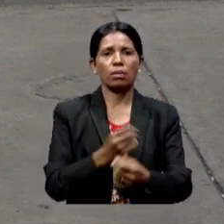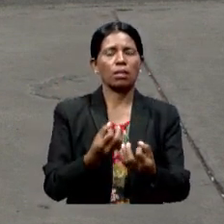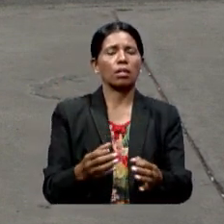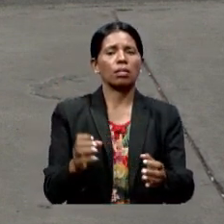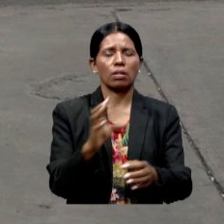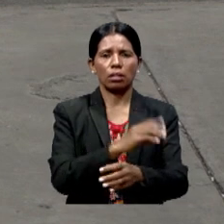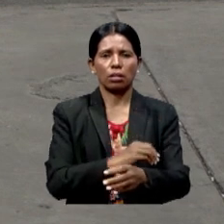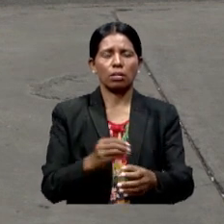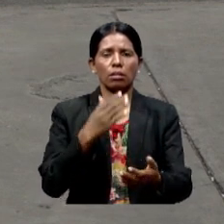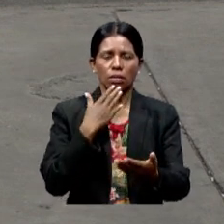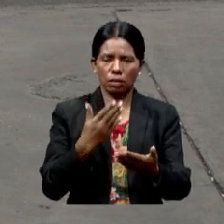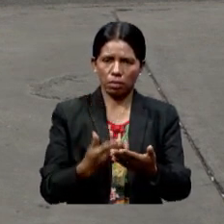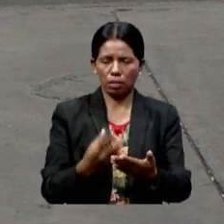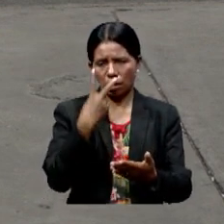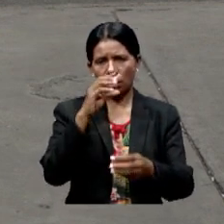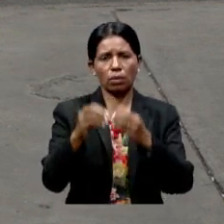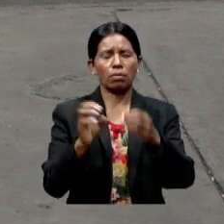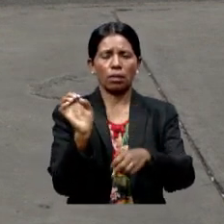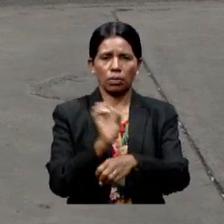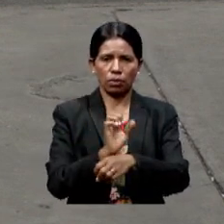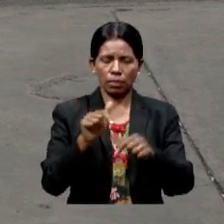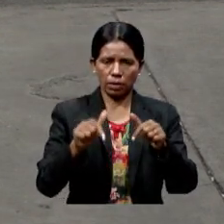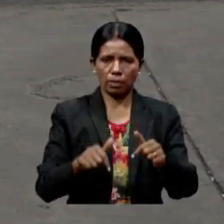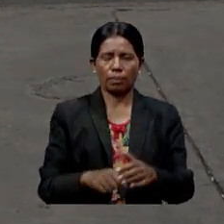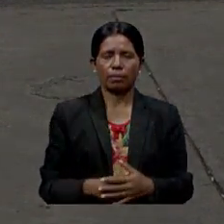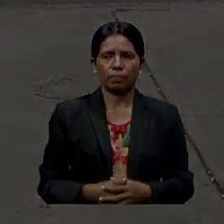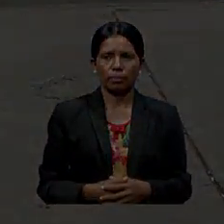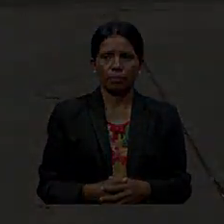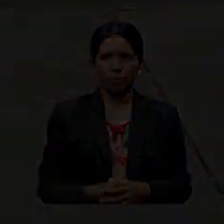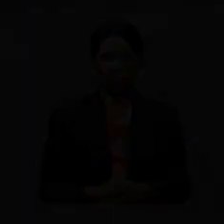pode bela diversifica ekonomia relaran. Equipa cobertura, GMN.